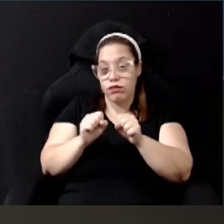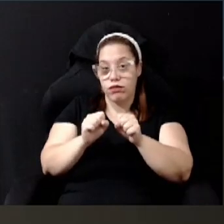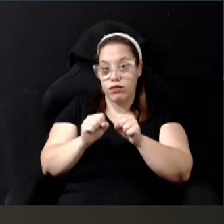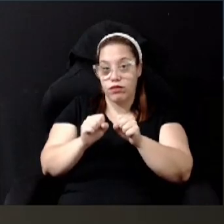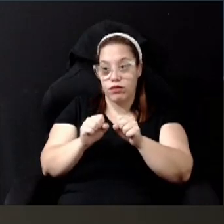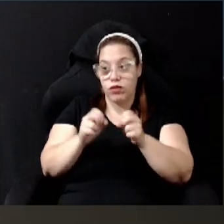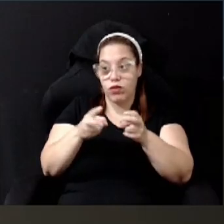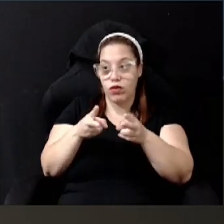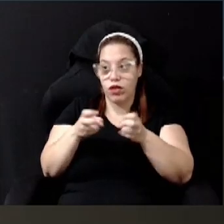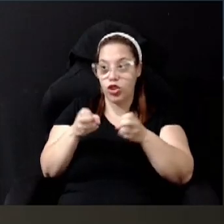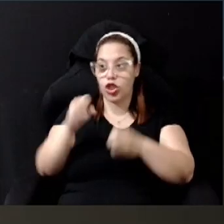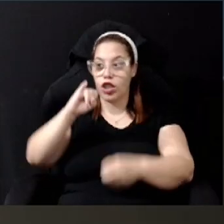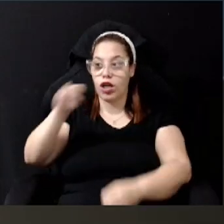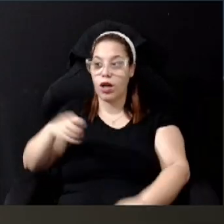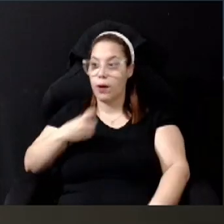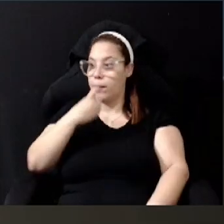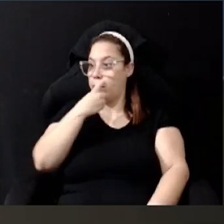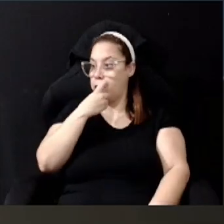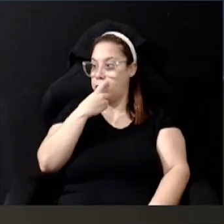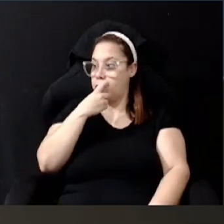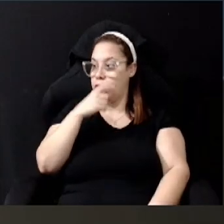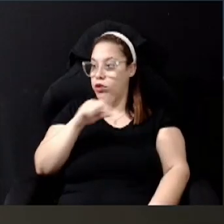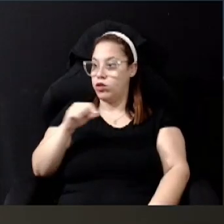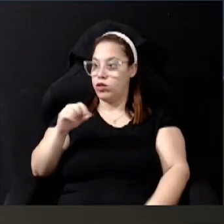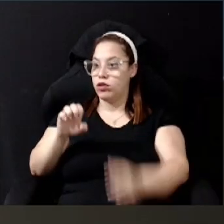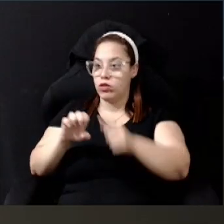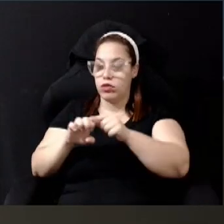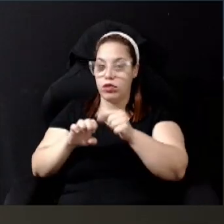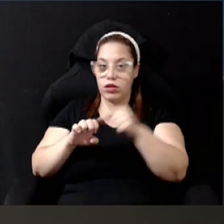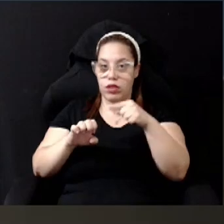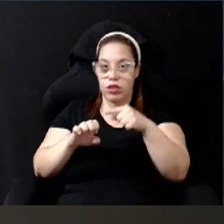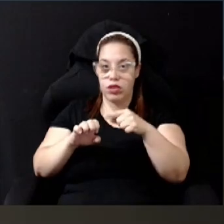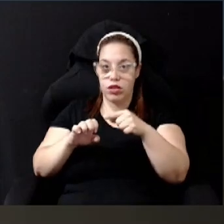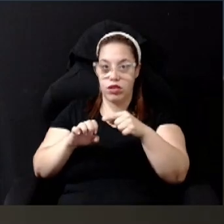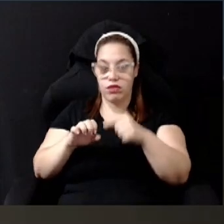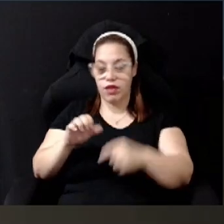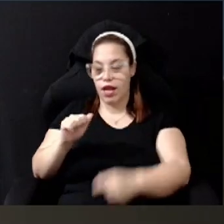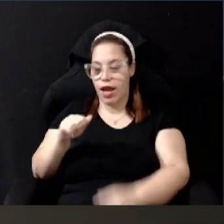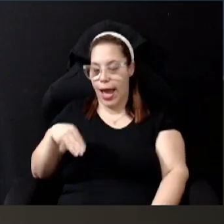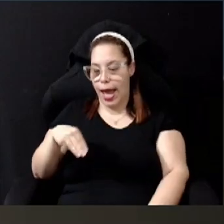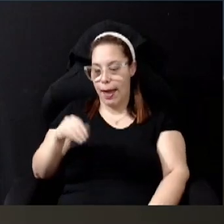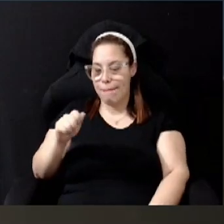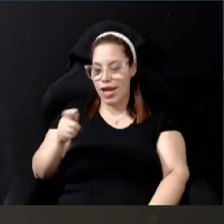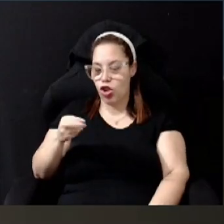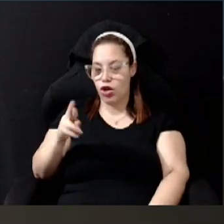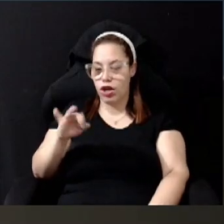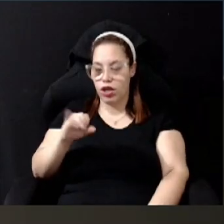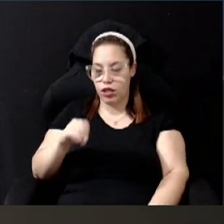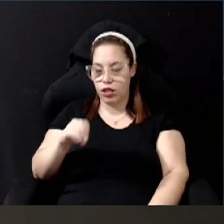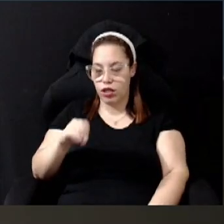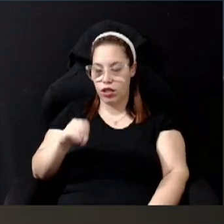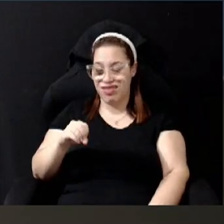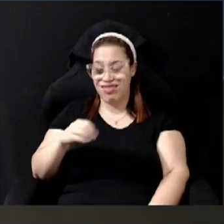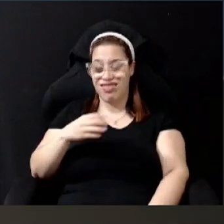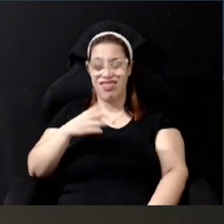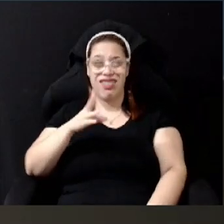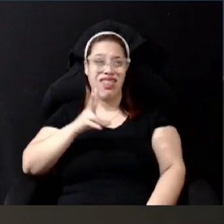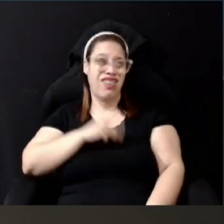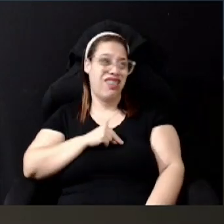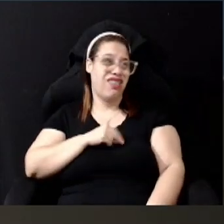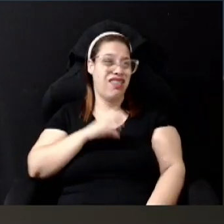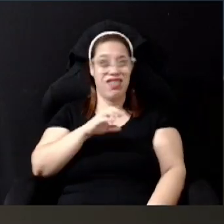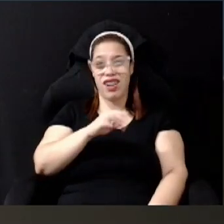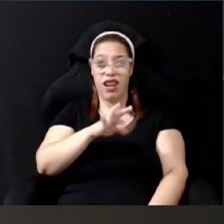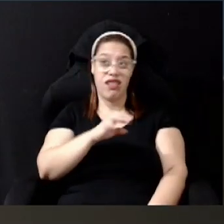Mirna, deixar de enxergar o empreendedorismo como amadorismo, entende? Como eu não dei certo no CLT, eu vou